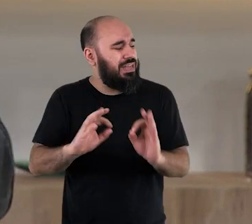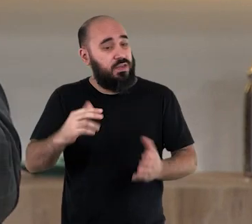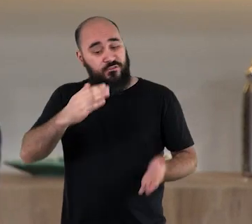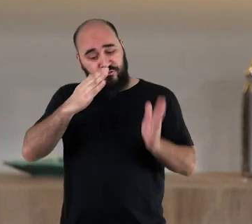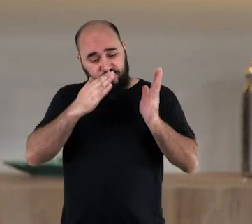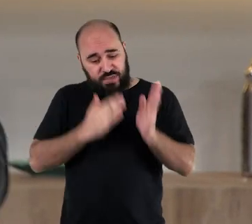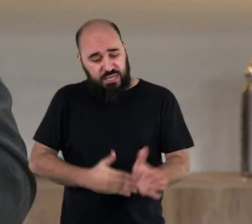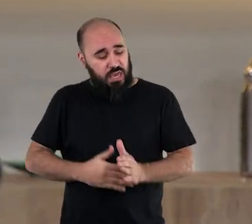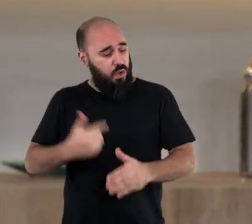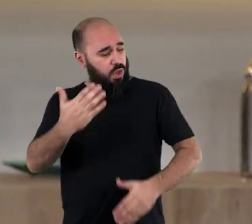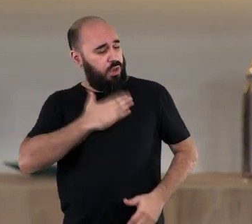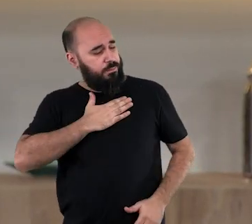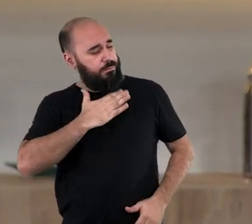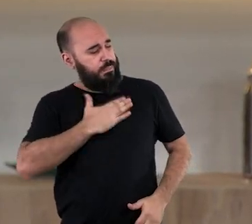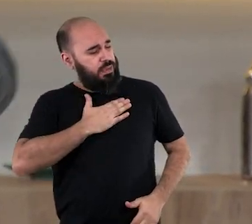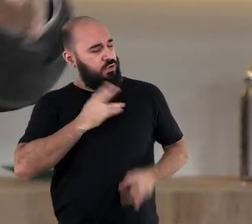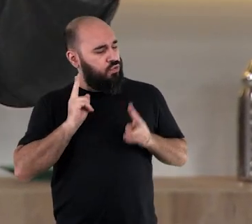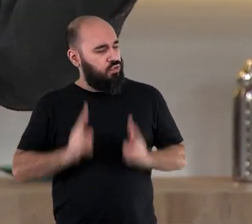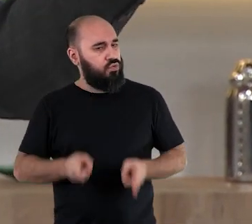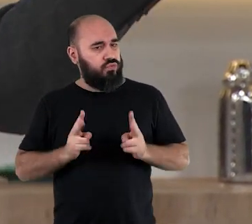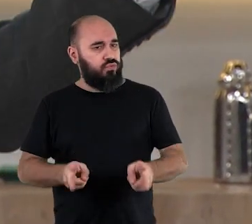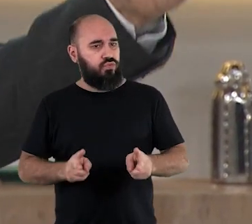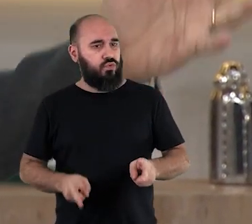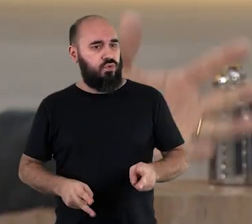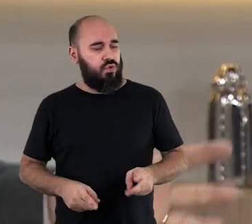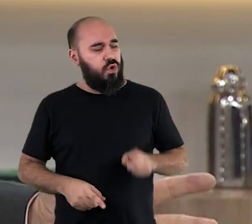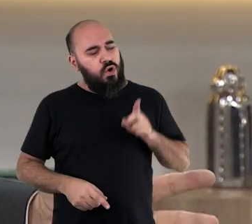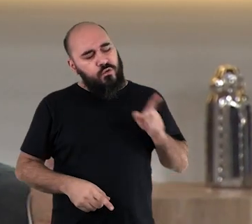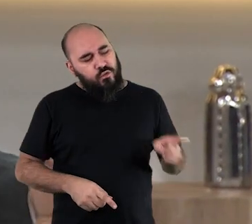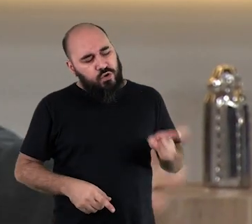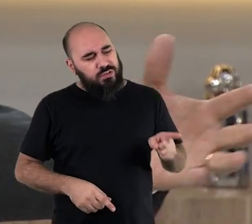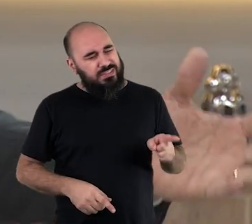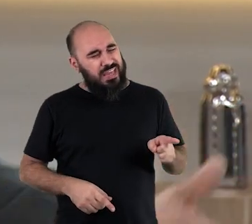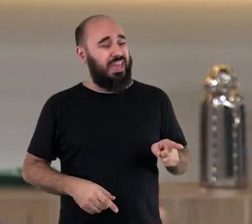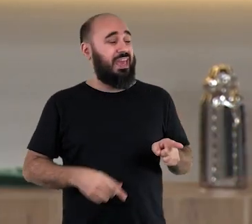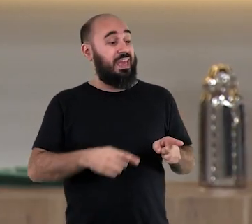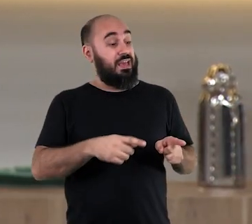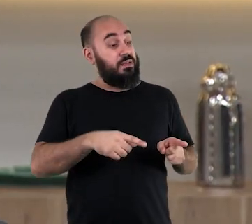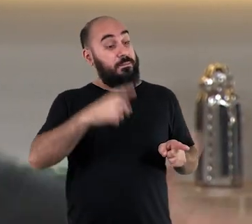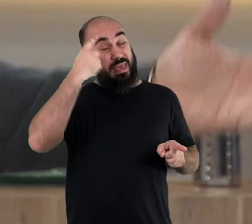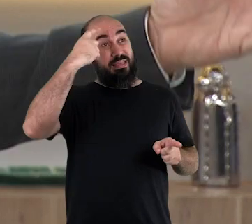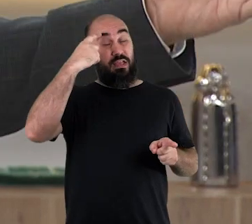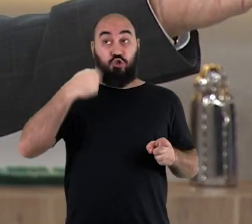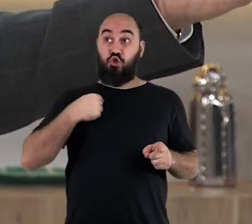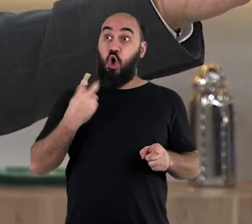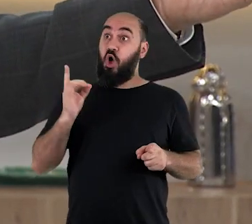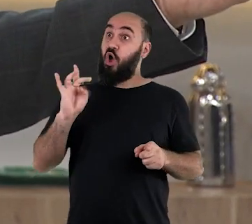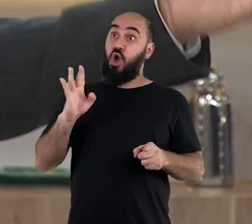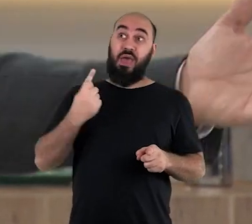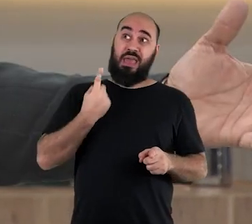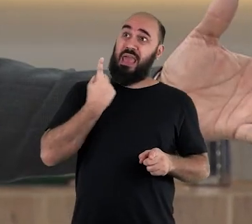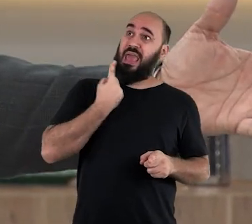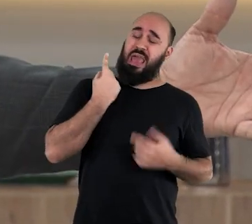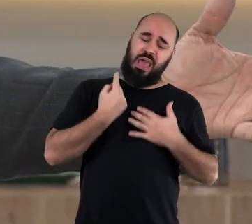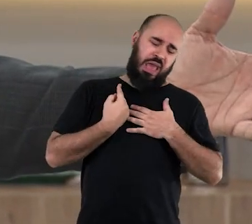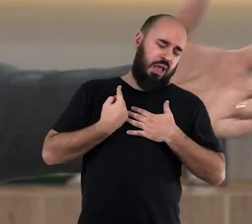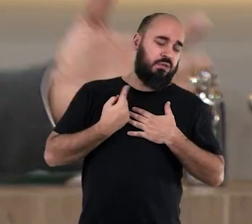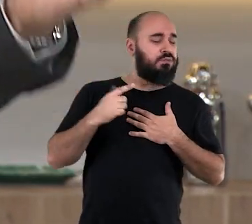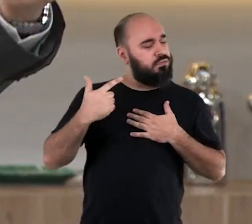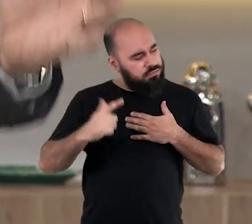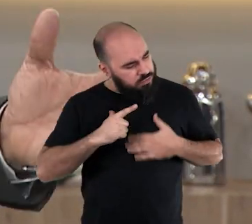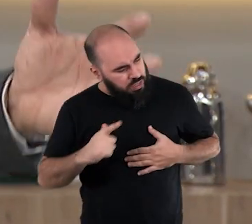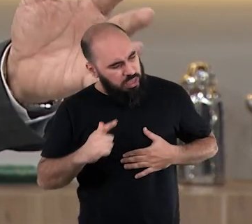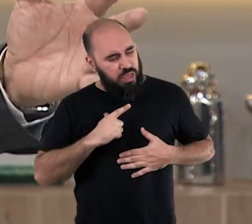é o único que é fiel a mim. Não aceite essa ideia negativa de que só restou você. Eu ainda tenho em